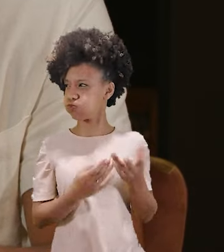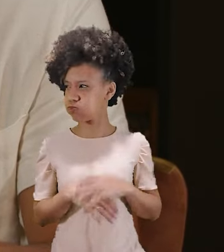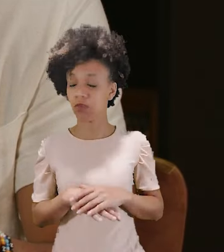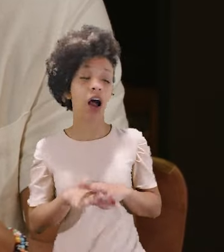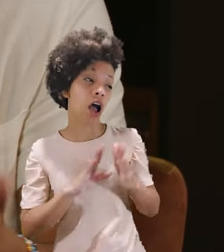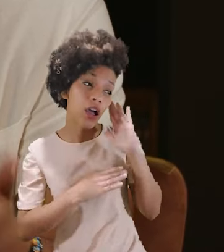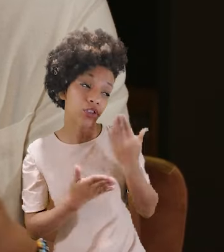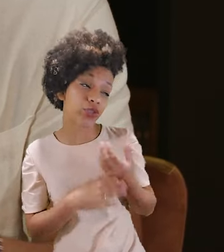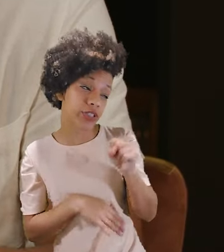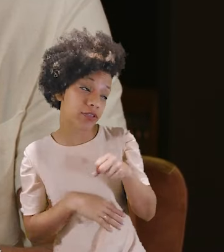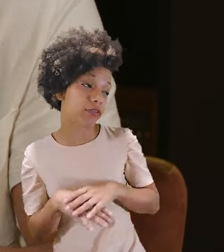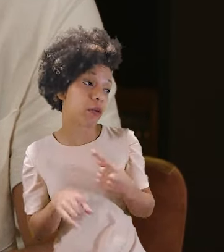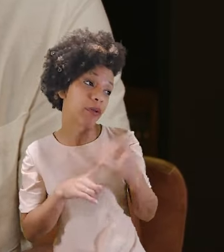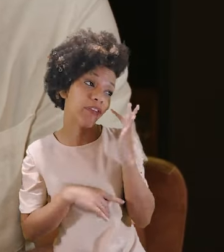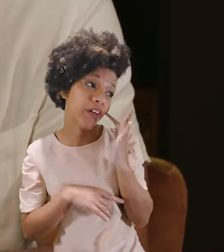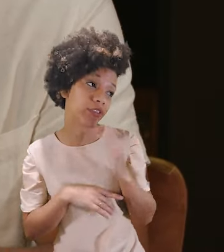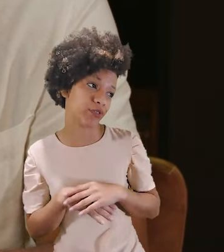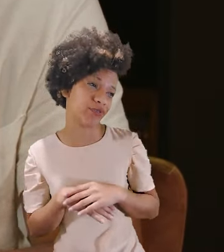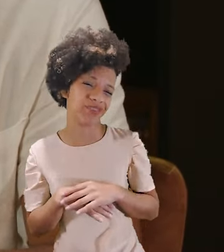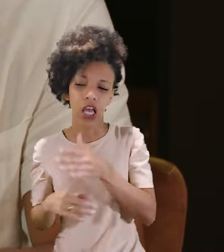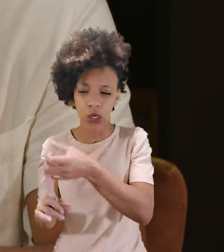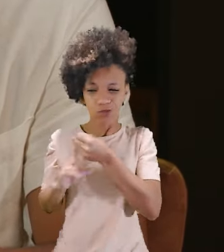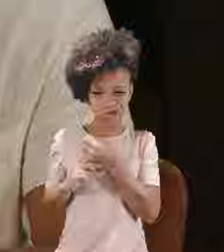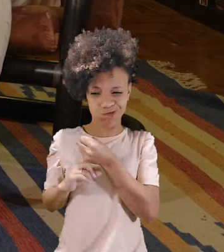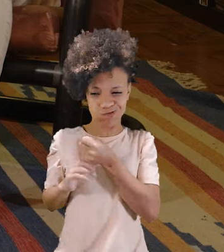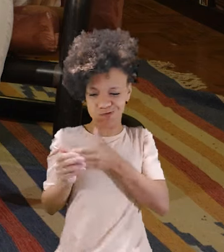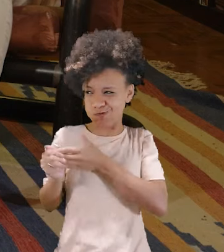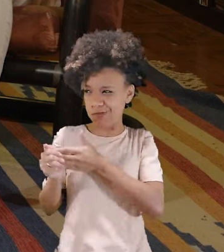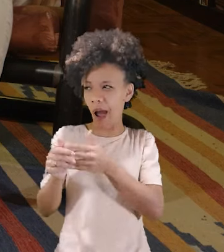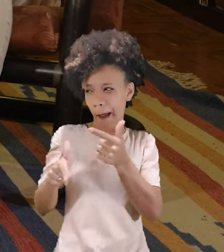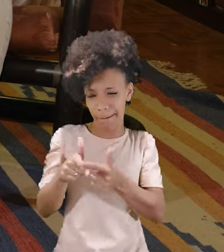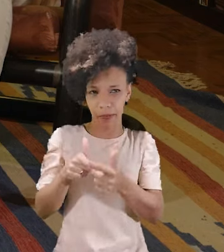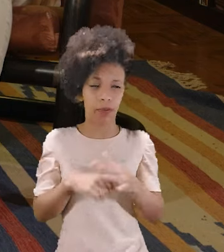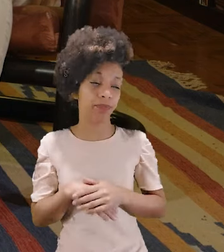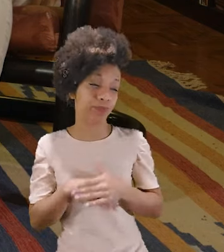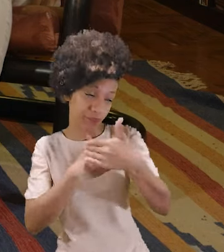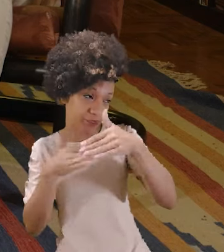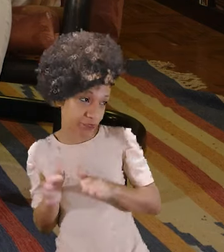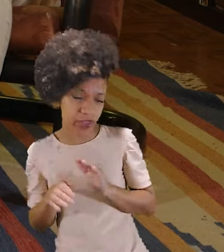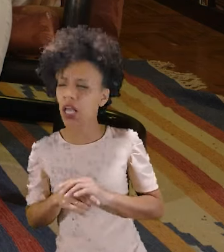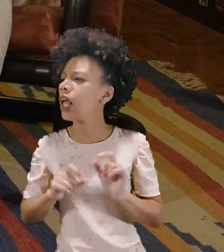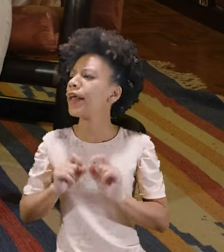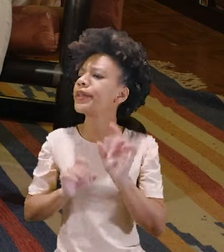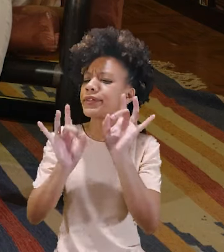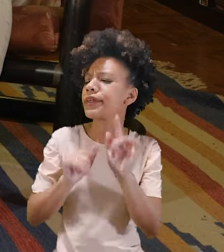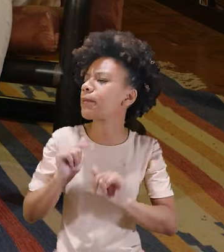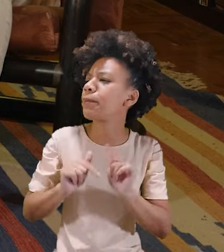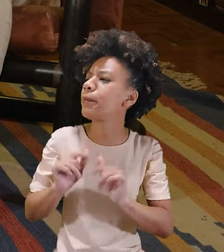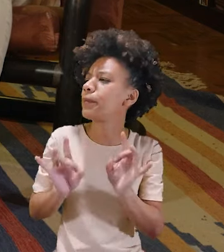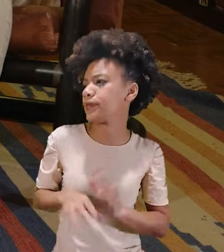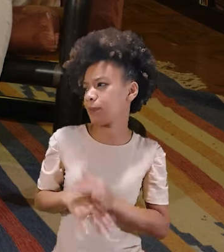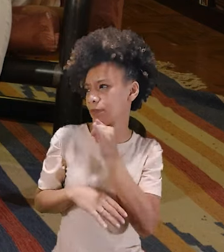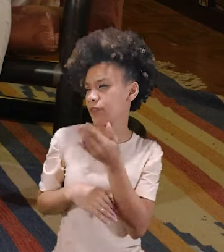sim porque é mais fácil né muito rápido ali boa concentrar no problema tem que motivo um sequestro é a carga carga tipo de carga